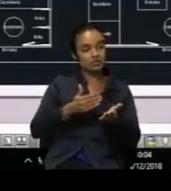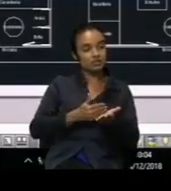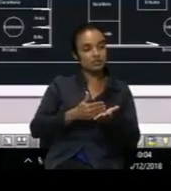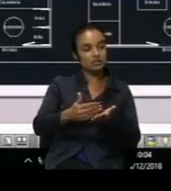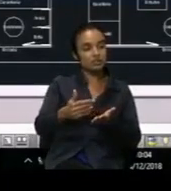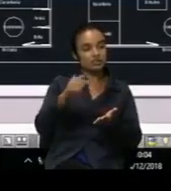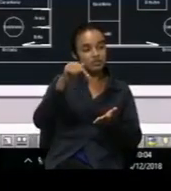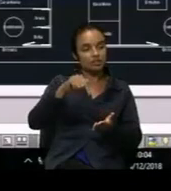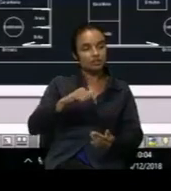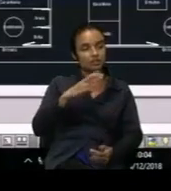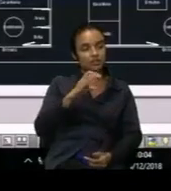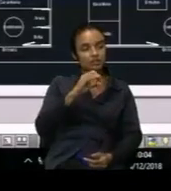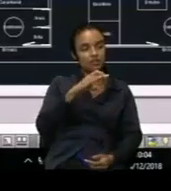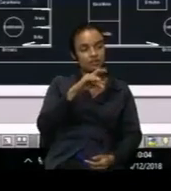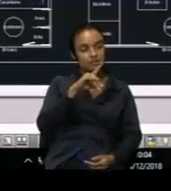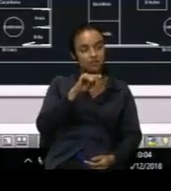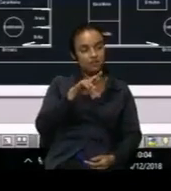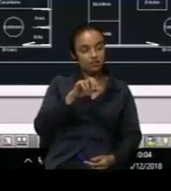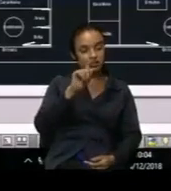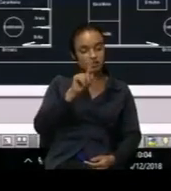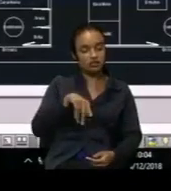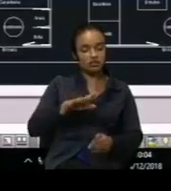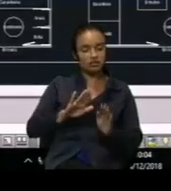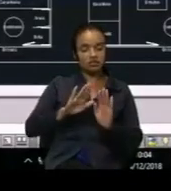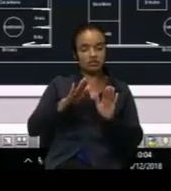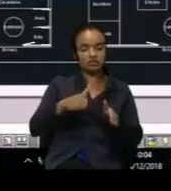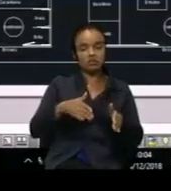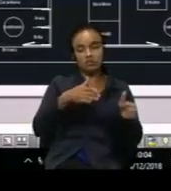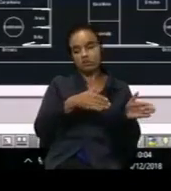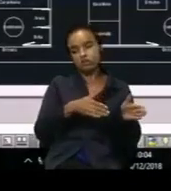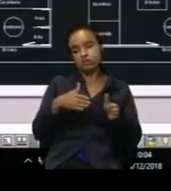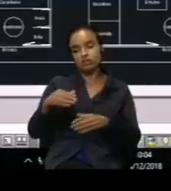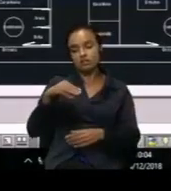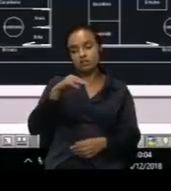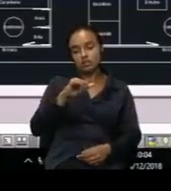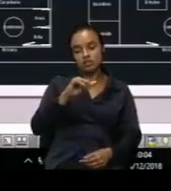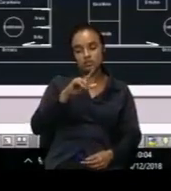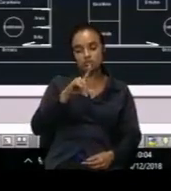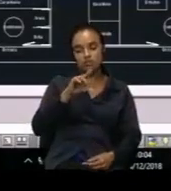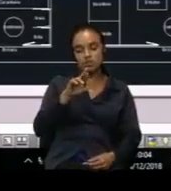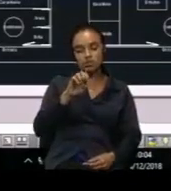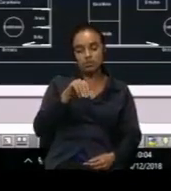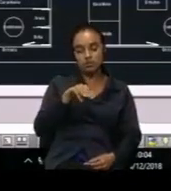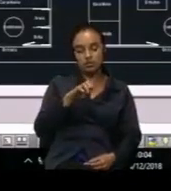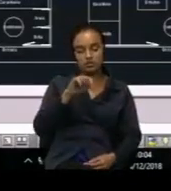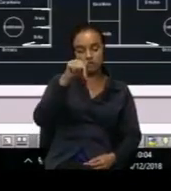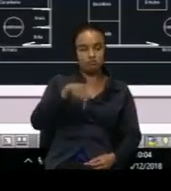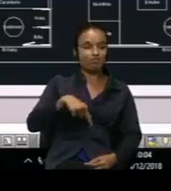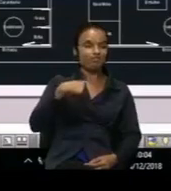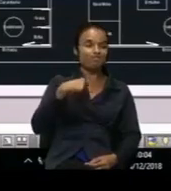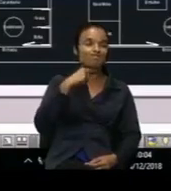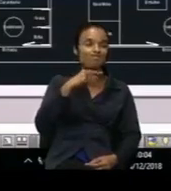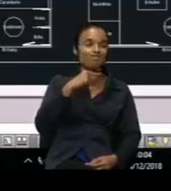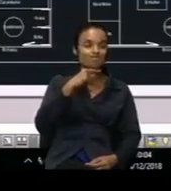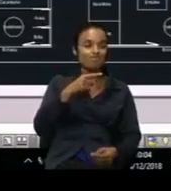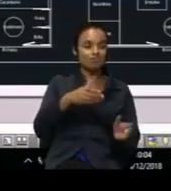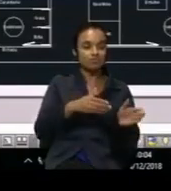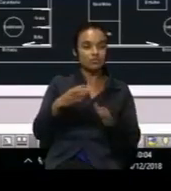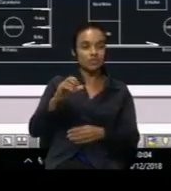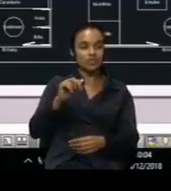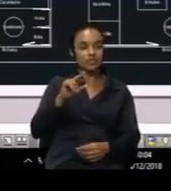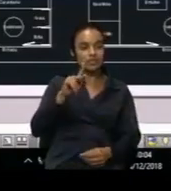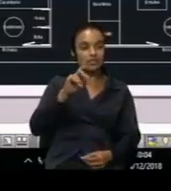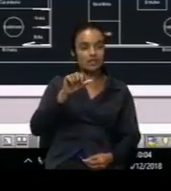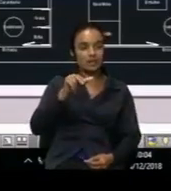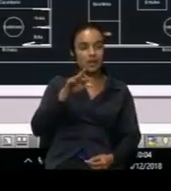subi as caixarias, já subi o baldrame, eu já fiz o baldrame, já fiz os pilares, então não há mais necessidade da carpintaria tão